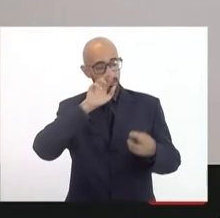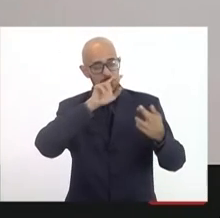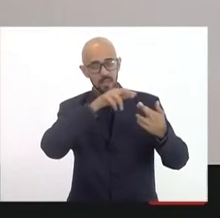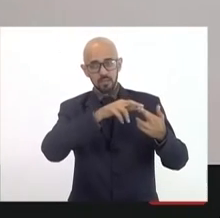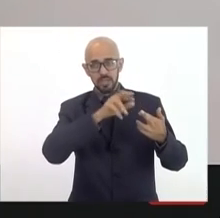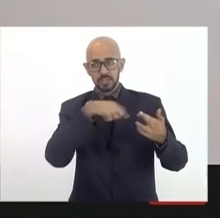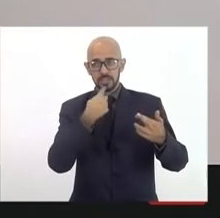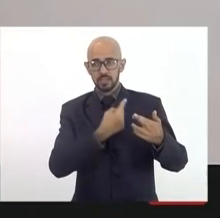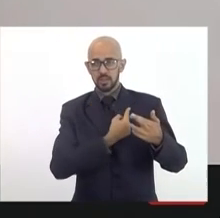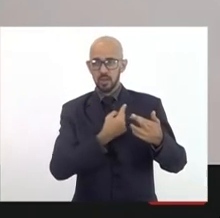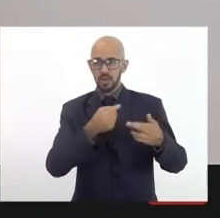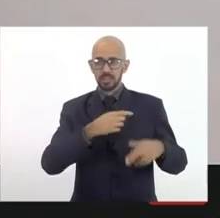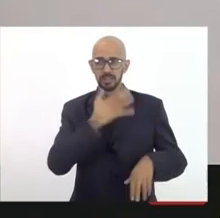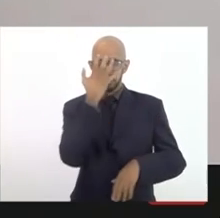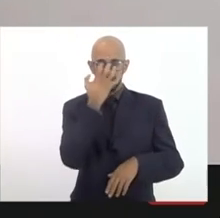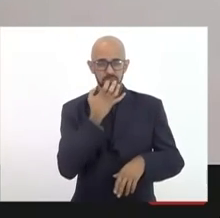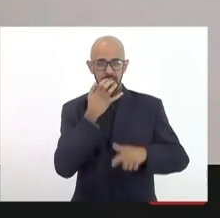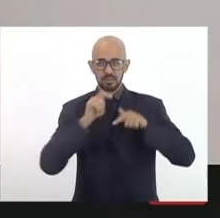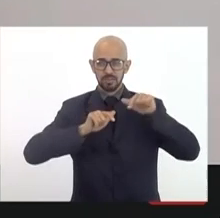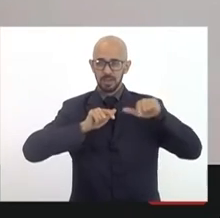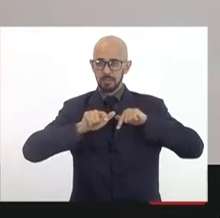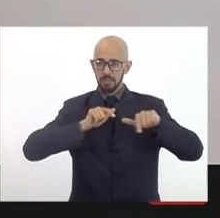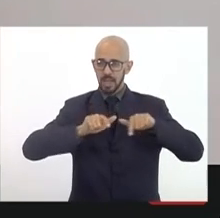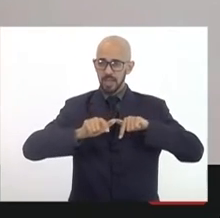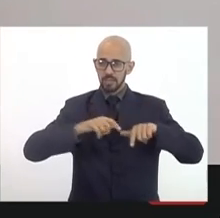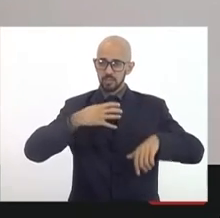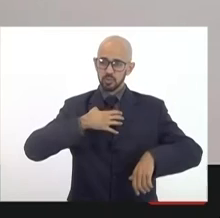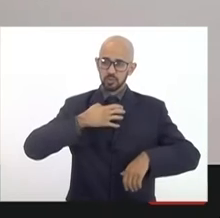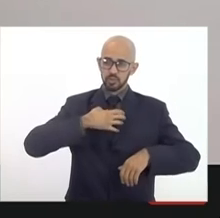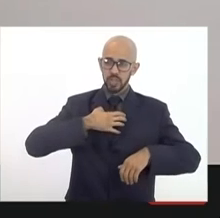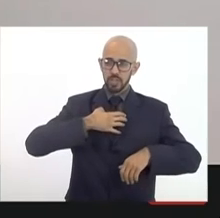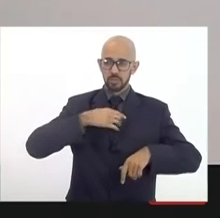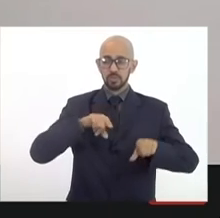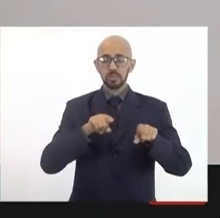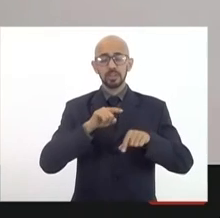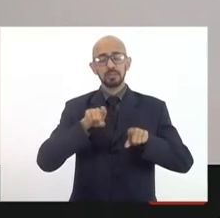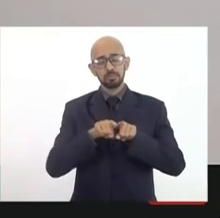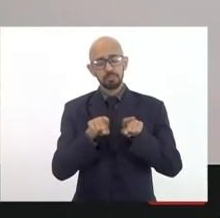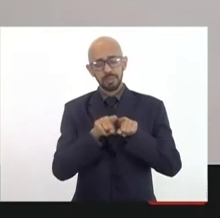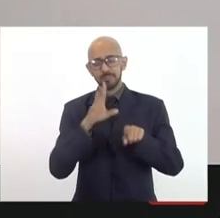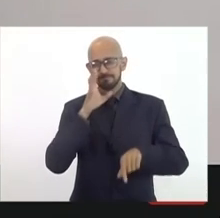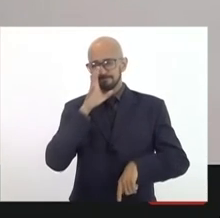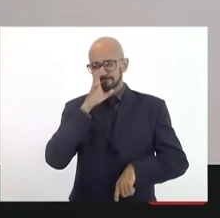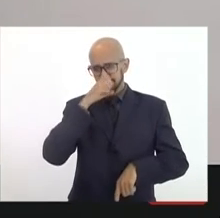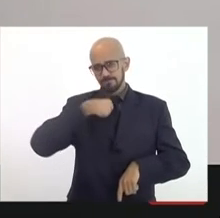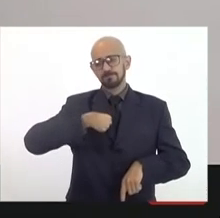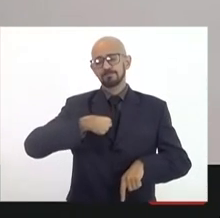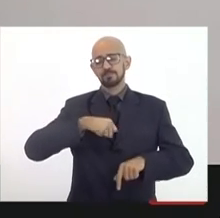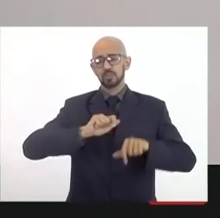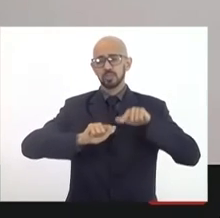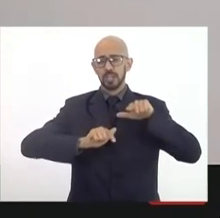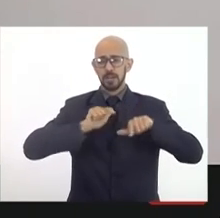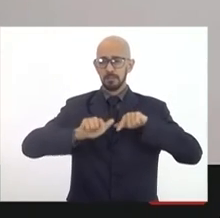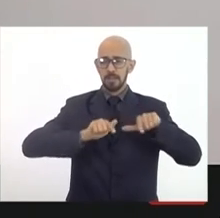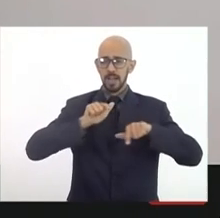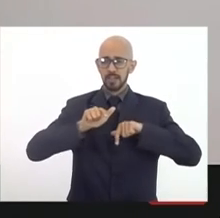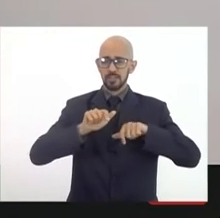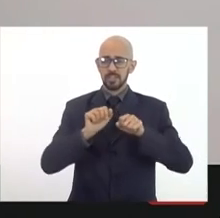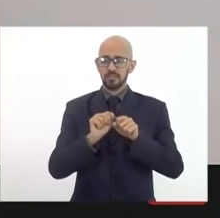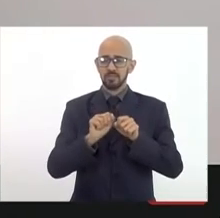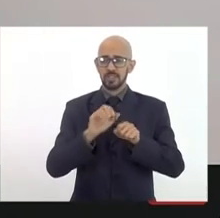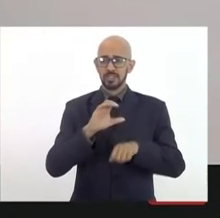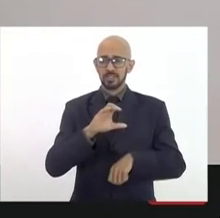que a gente tem na seriedade, mas na forma de conduzir e na persistência. O trabalho agora que ele faz na